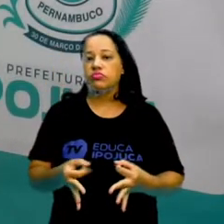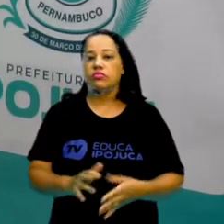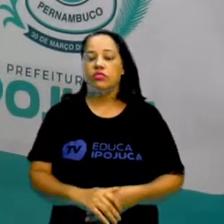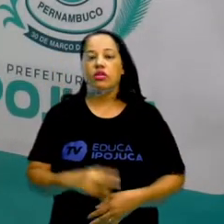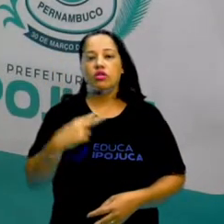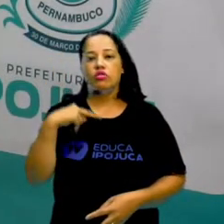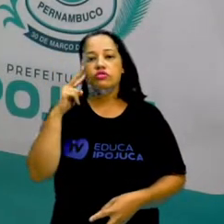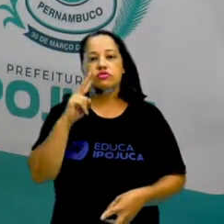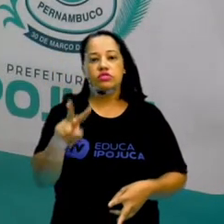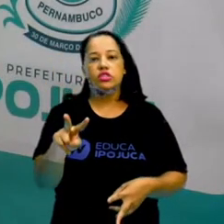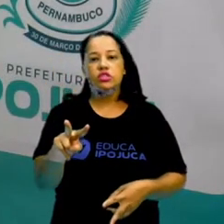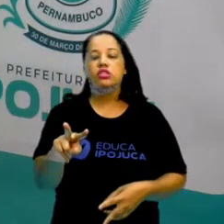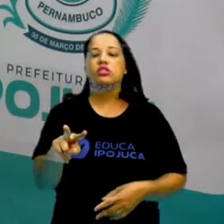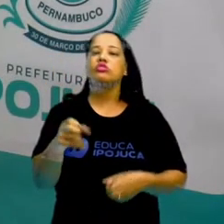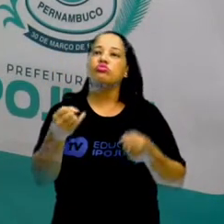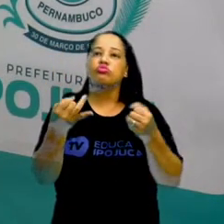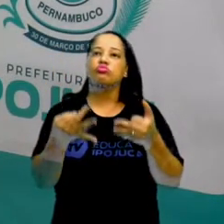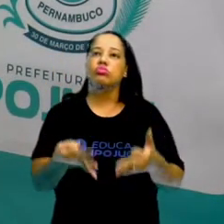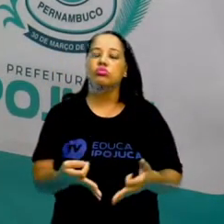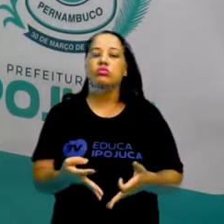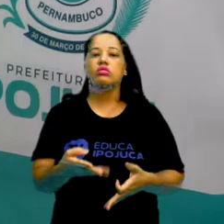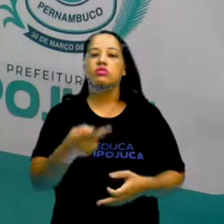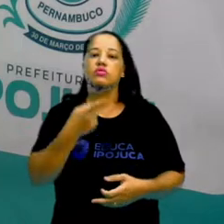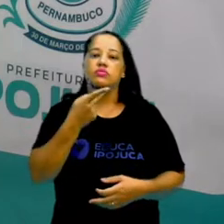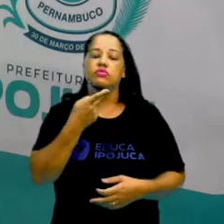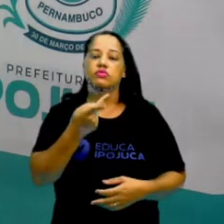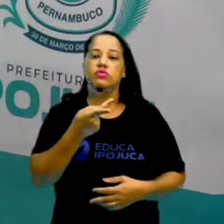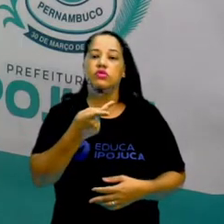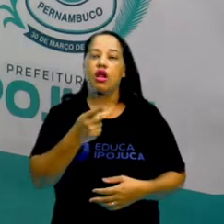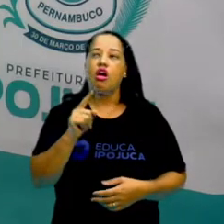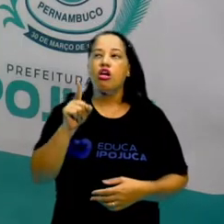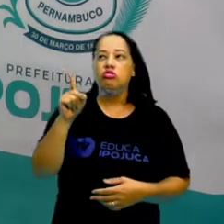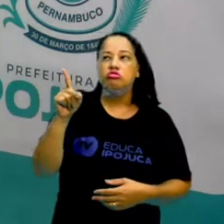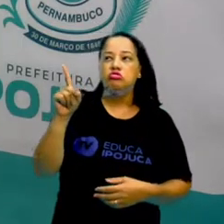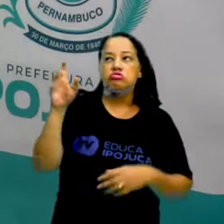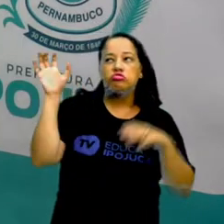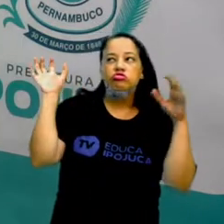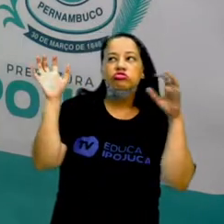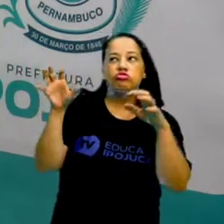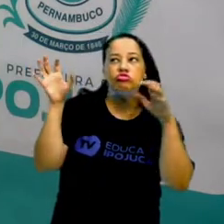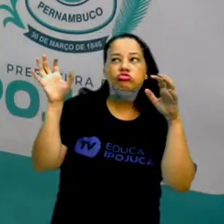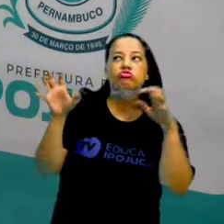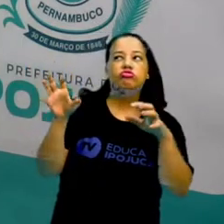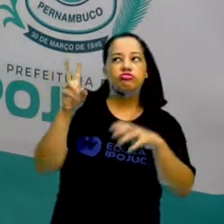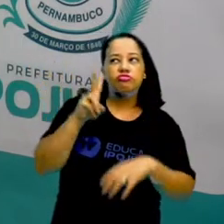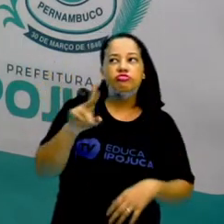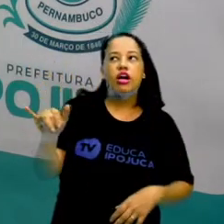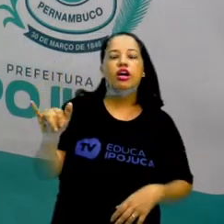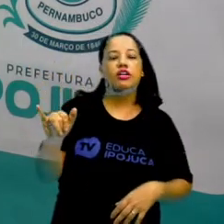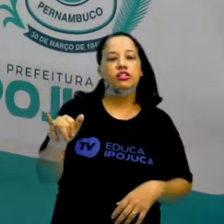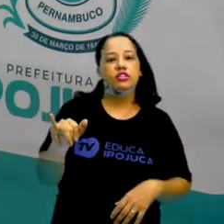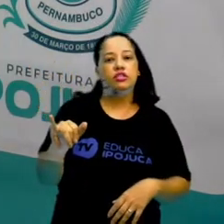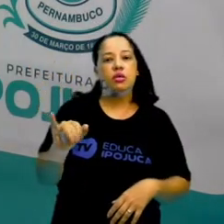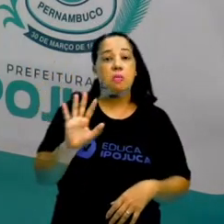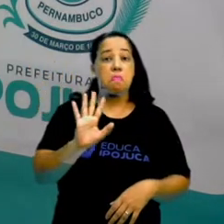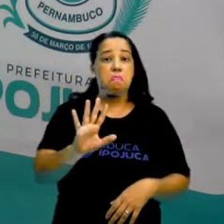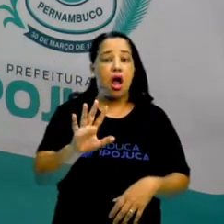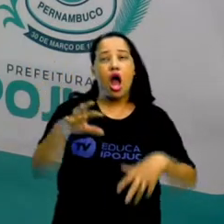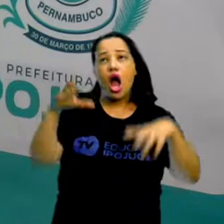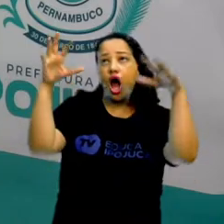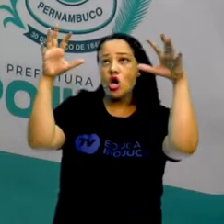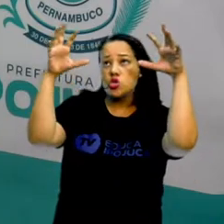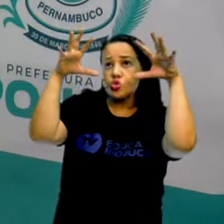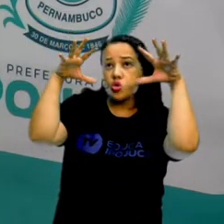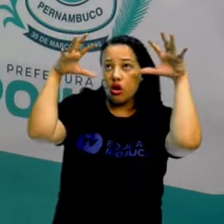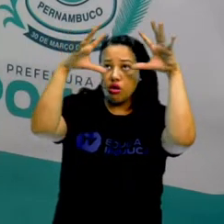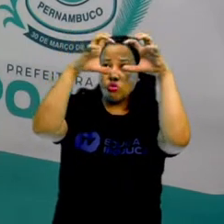eu vejo ali, quando eu digo na realidade, vai chover, irá chover. Mas não tem nenhuma nuvem no céu